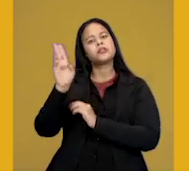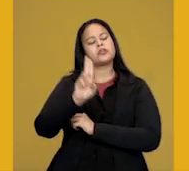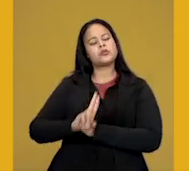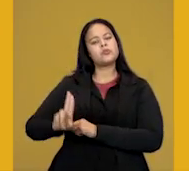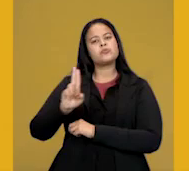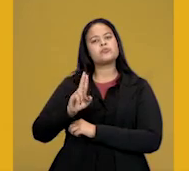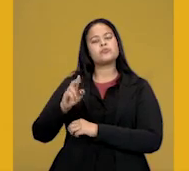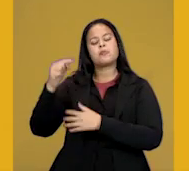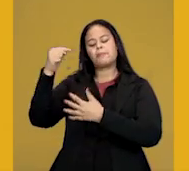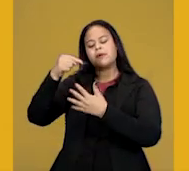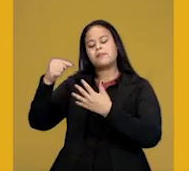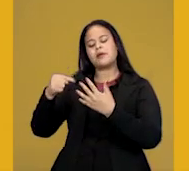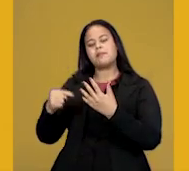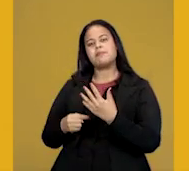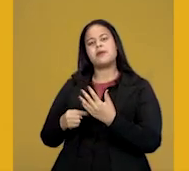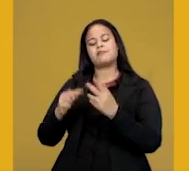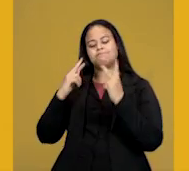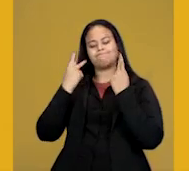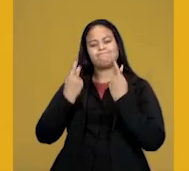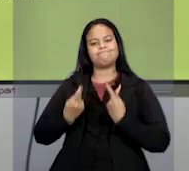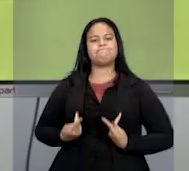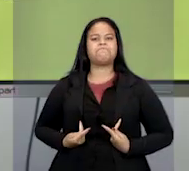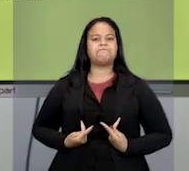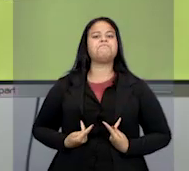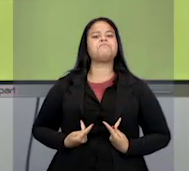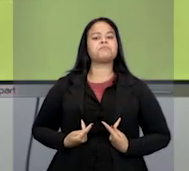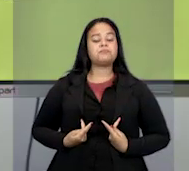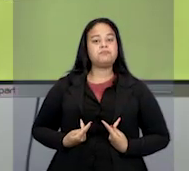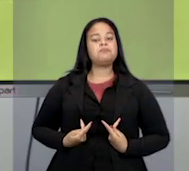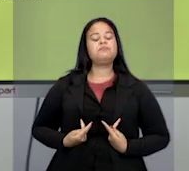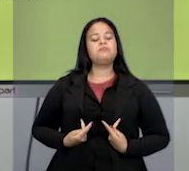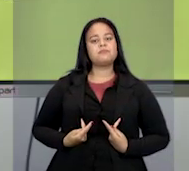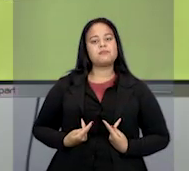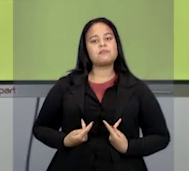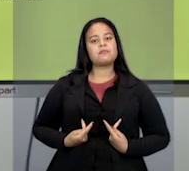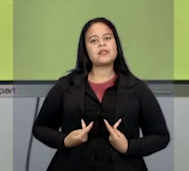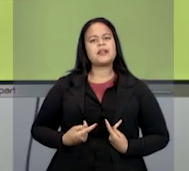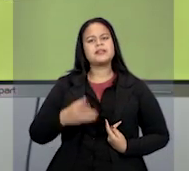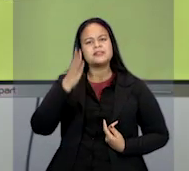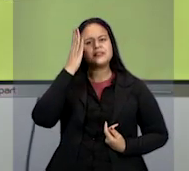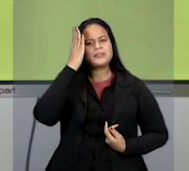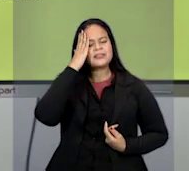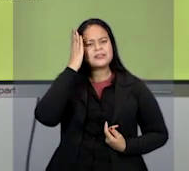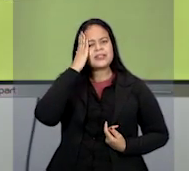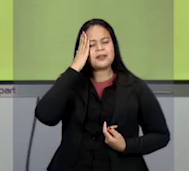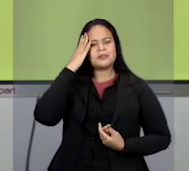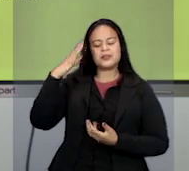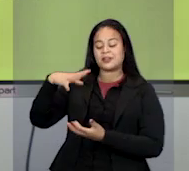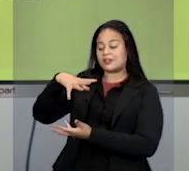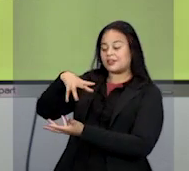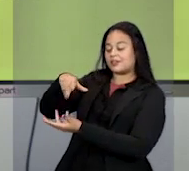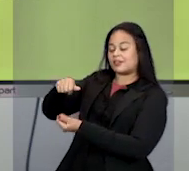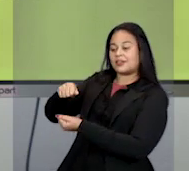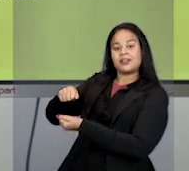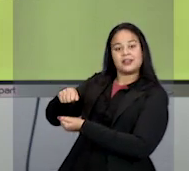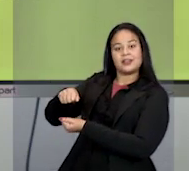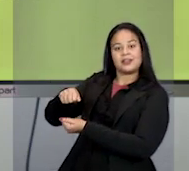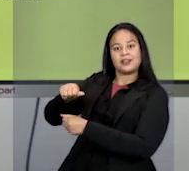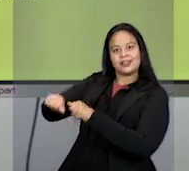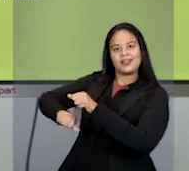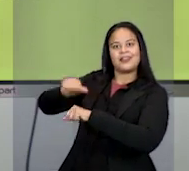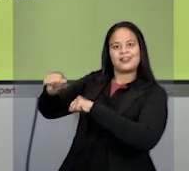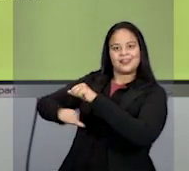compõem as atividades humanas, ou seja, a gente conhece que o nosso território brasileiro está em constante